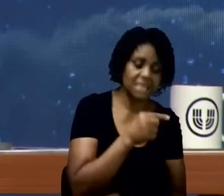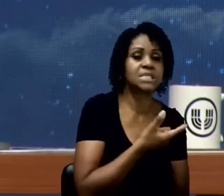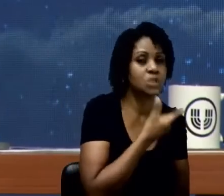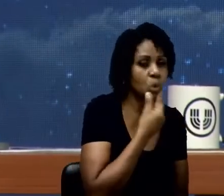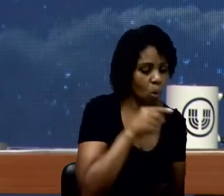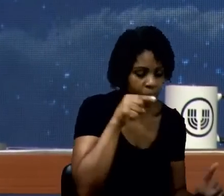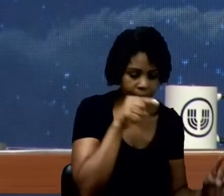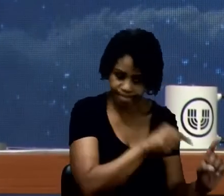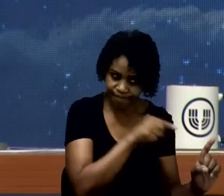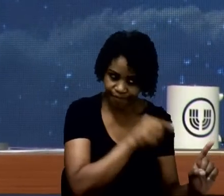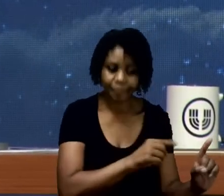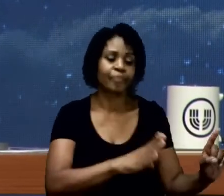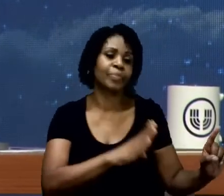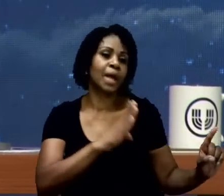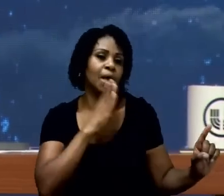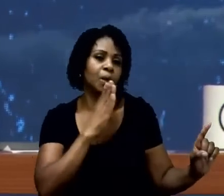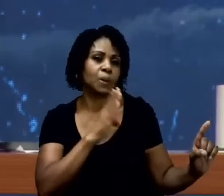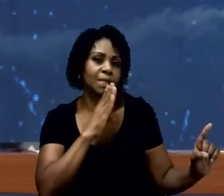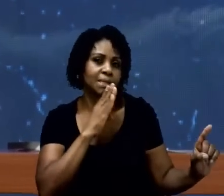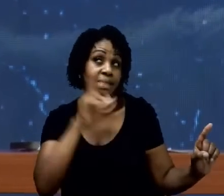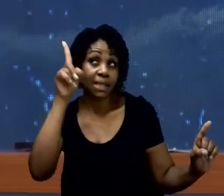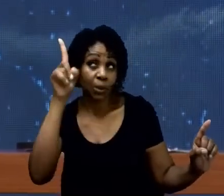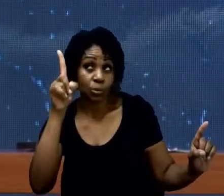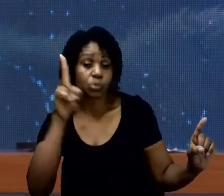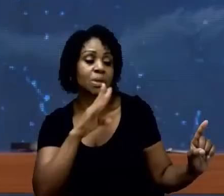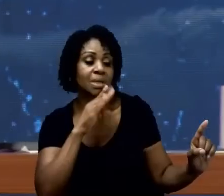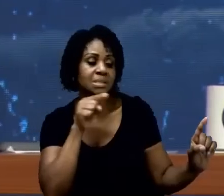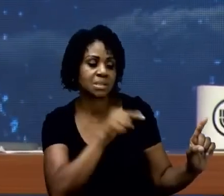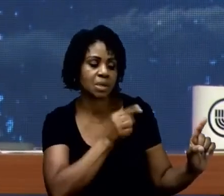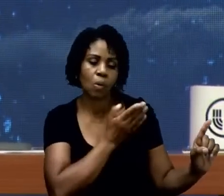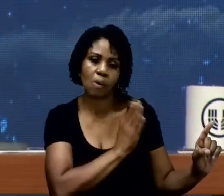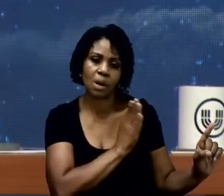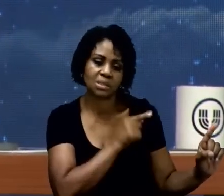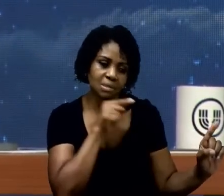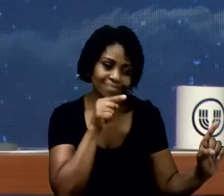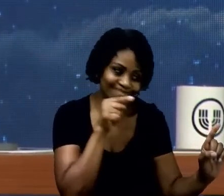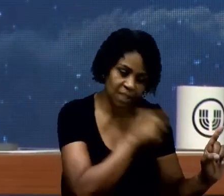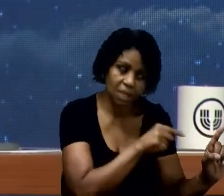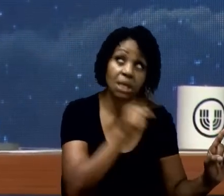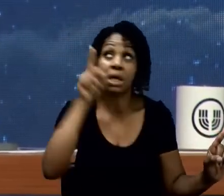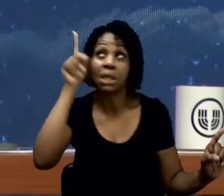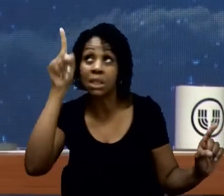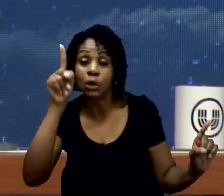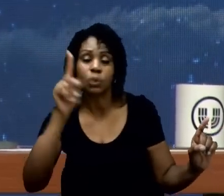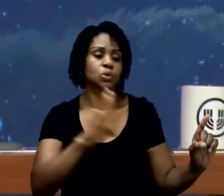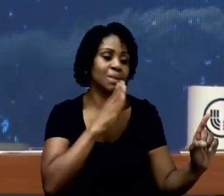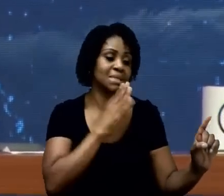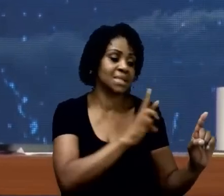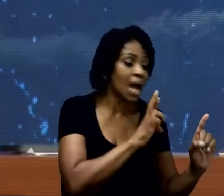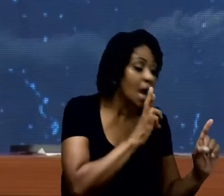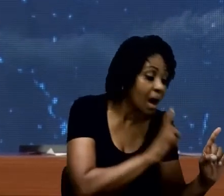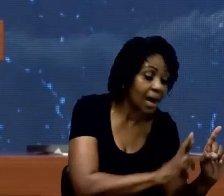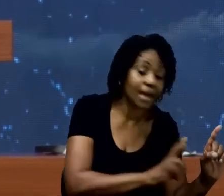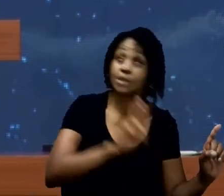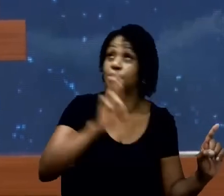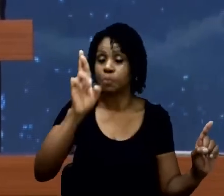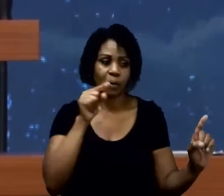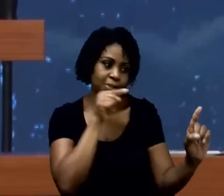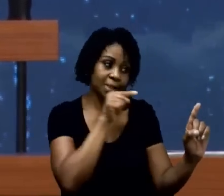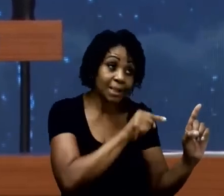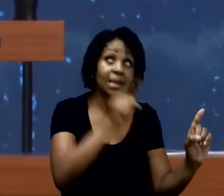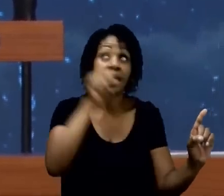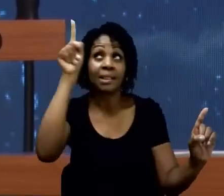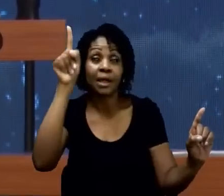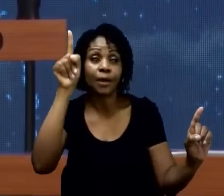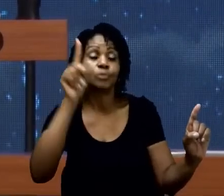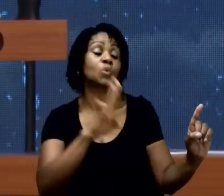ele conhecia o coração. Ele conhecia também a resposta. Ele conhecia